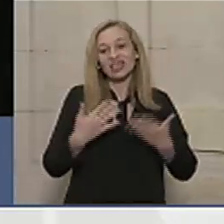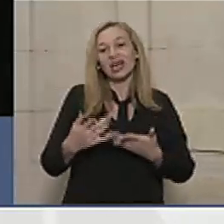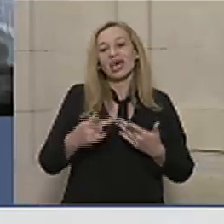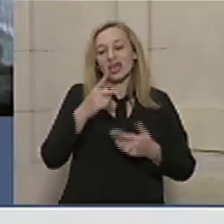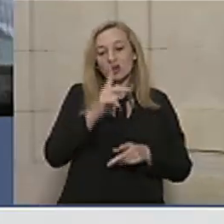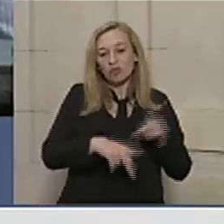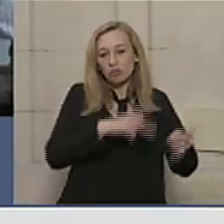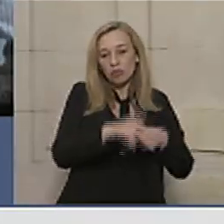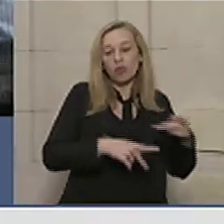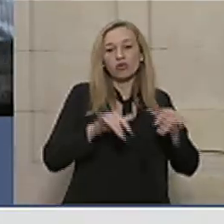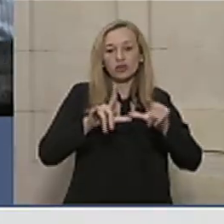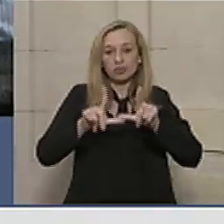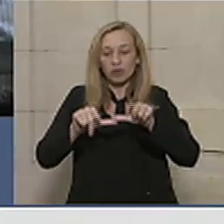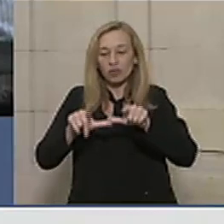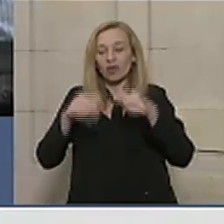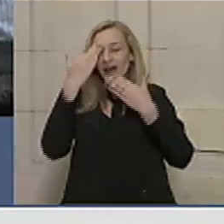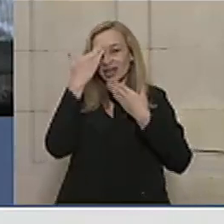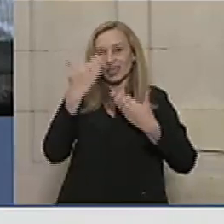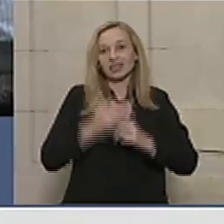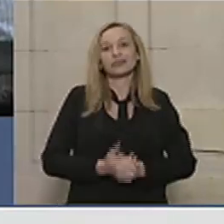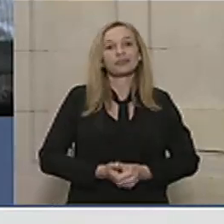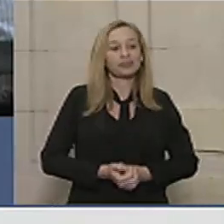agradece. Senhor presidente, pela ordem.